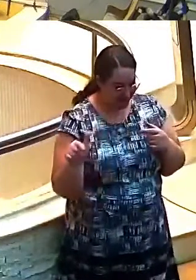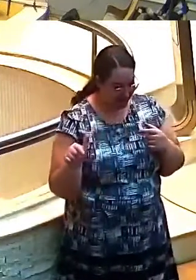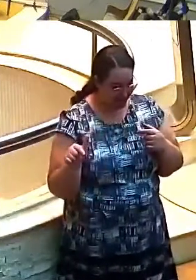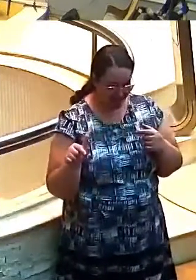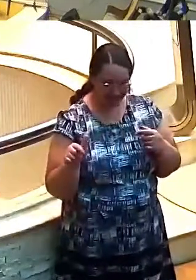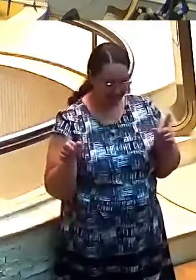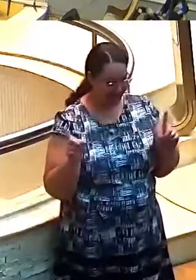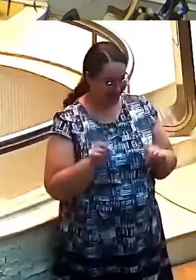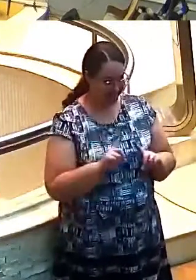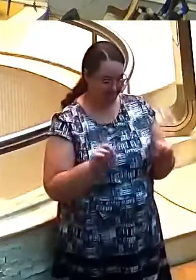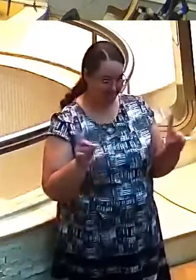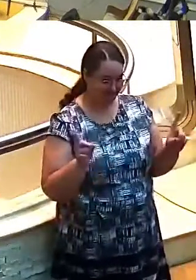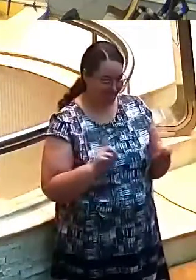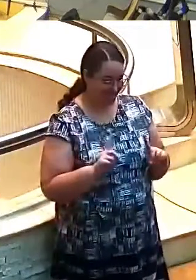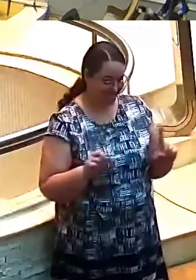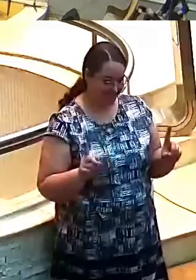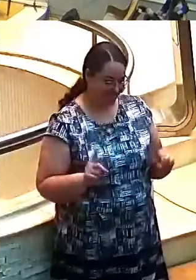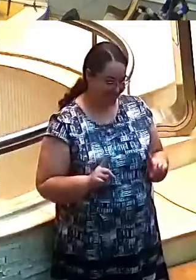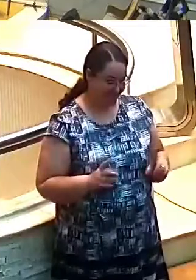Paulo está dizendo, seguinte,